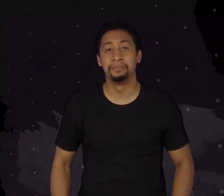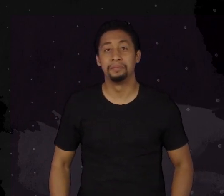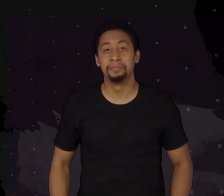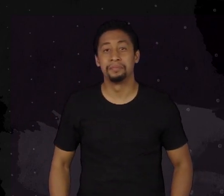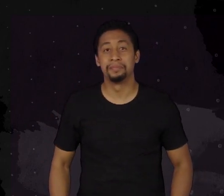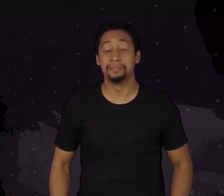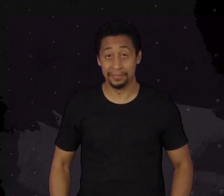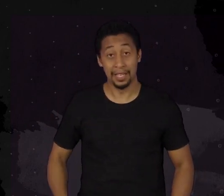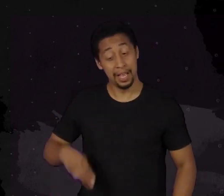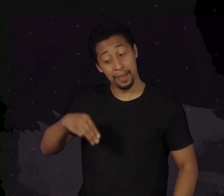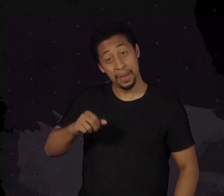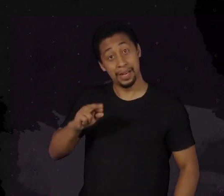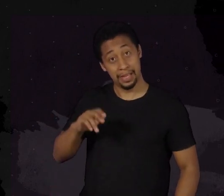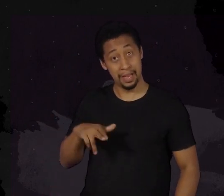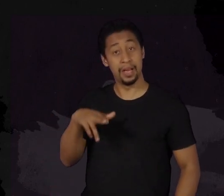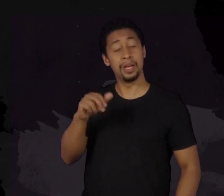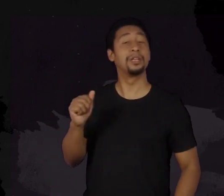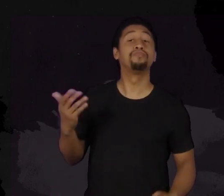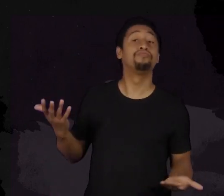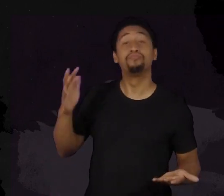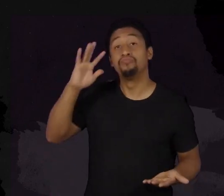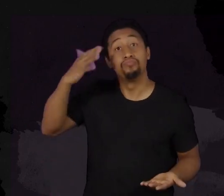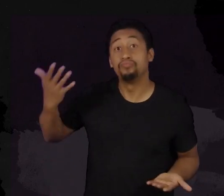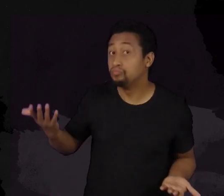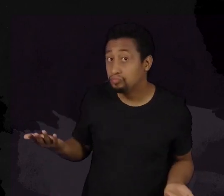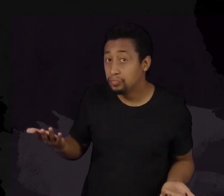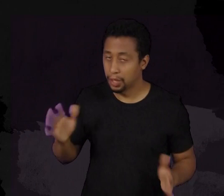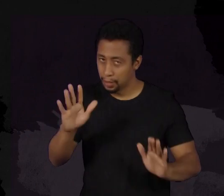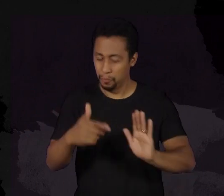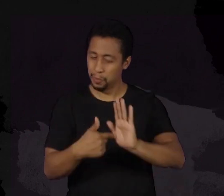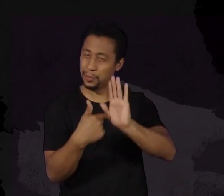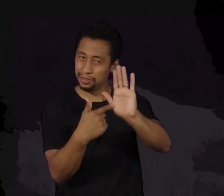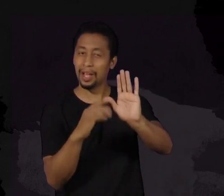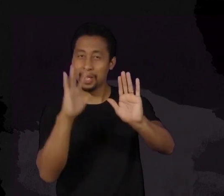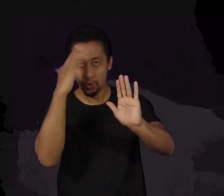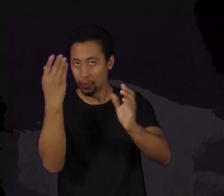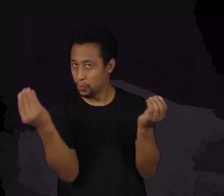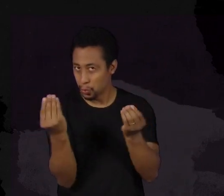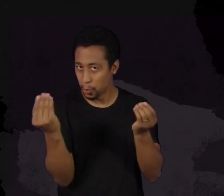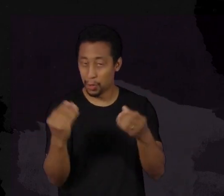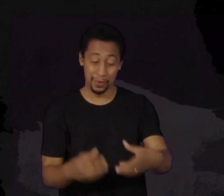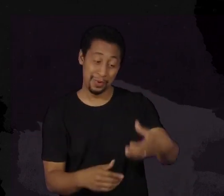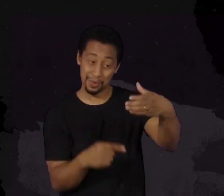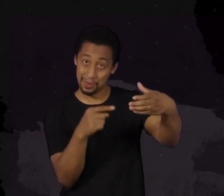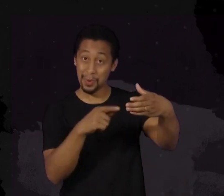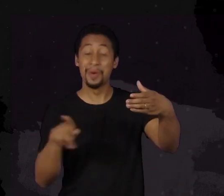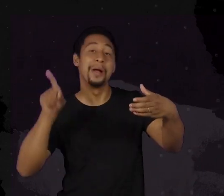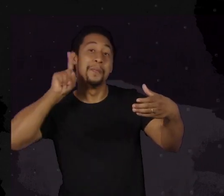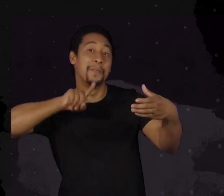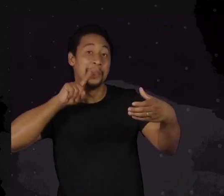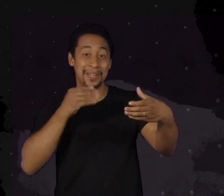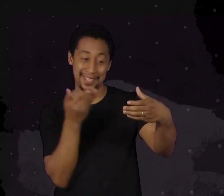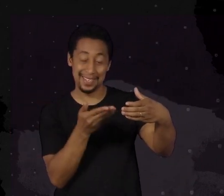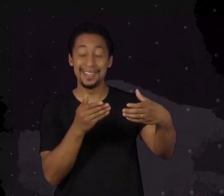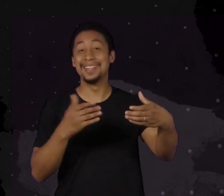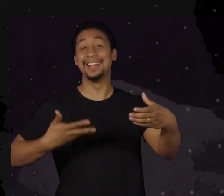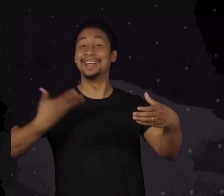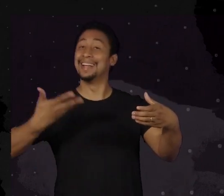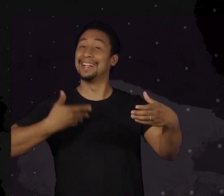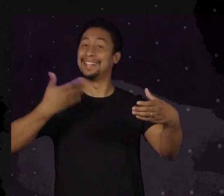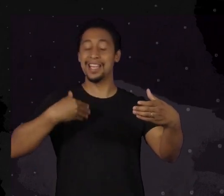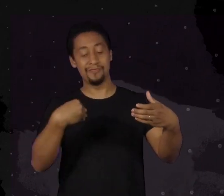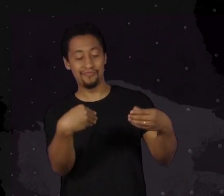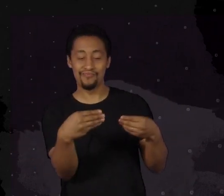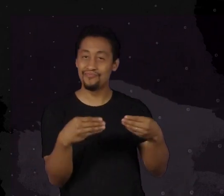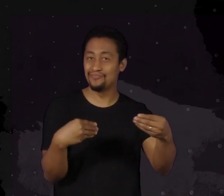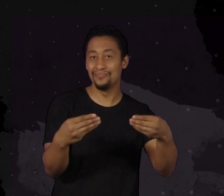Ah, Mariana, e qual seria a solução? Eu apresento para vocês. O copo americano. Ele é alegre,